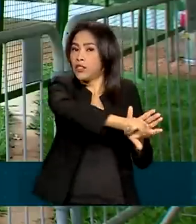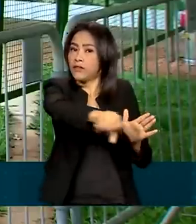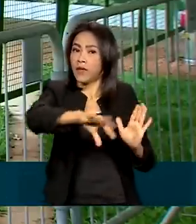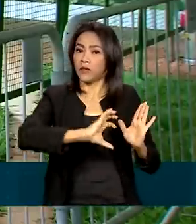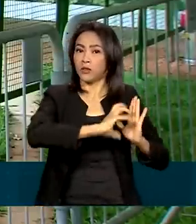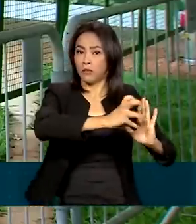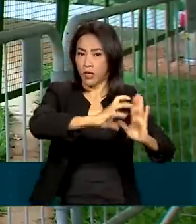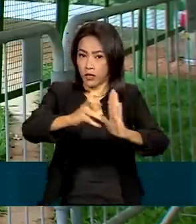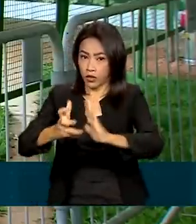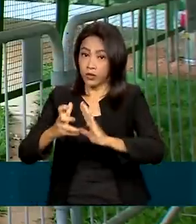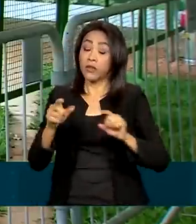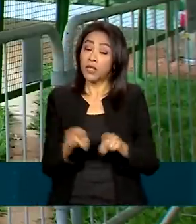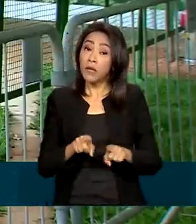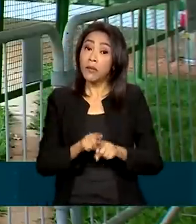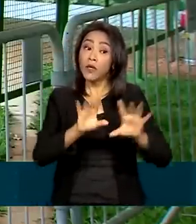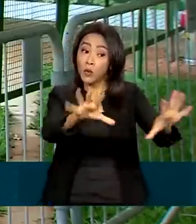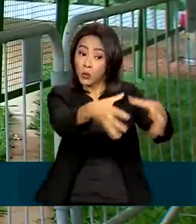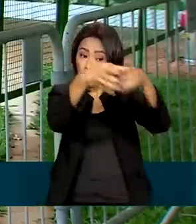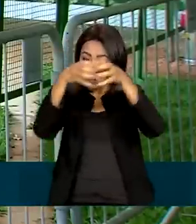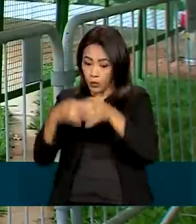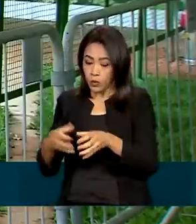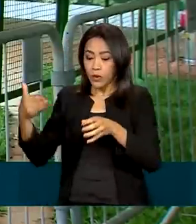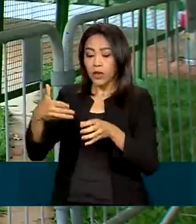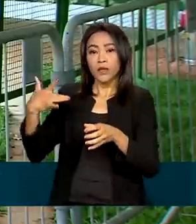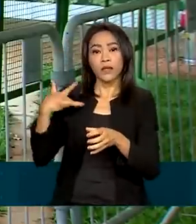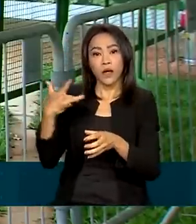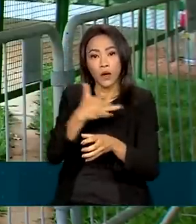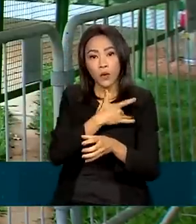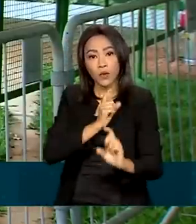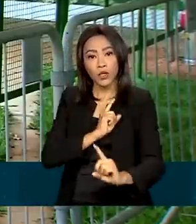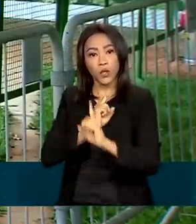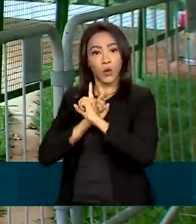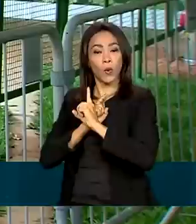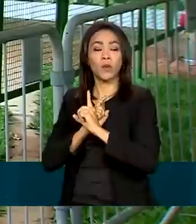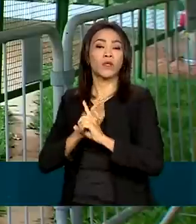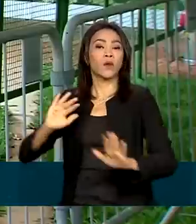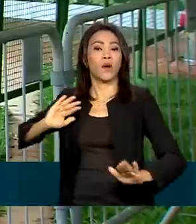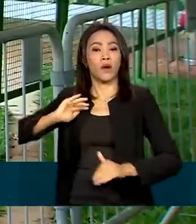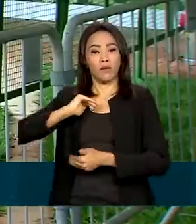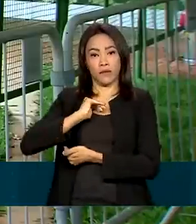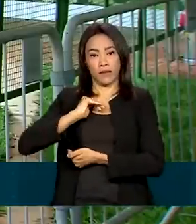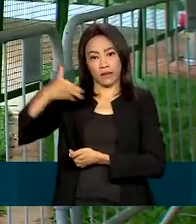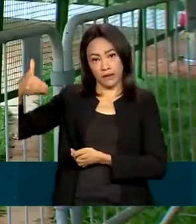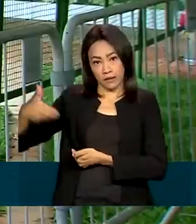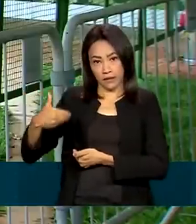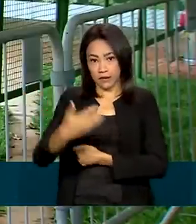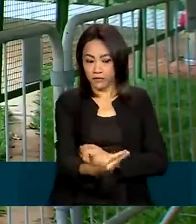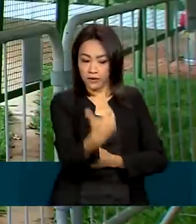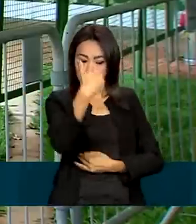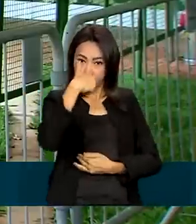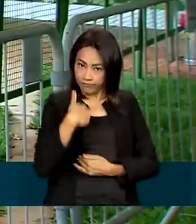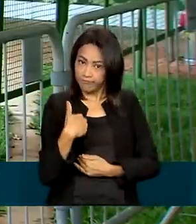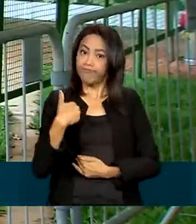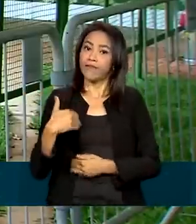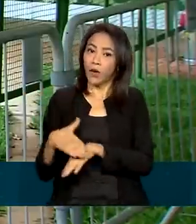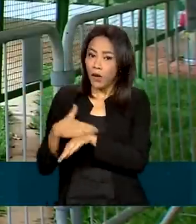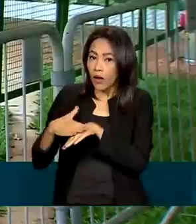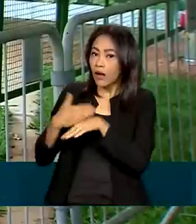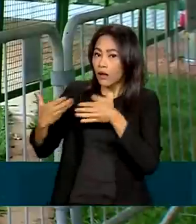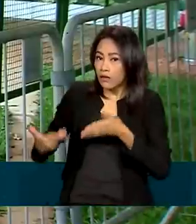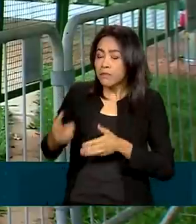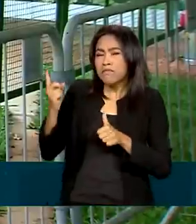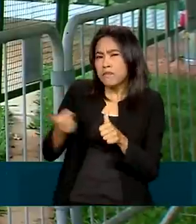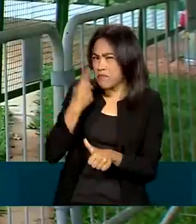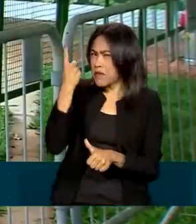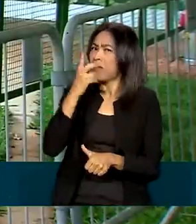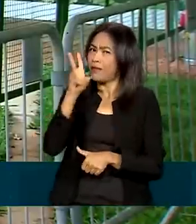Grupo da Saúde se encontram com a diretoria da Anvisa na sede do órgão. Ainda à tarde, esse mesmo grupo se reúne pela primeira